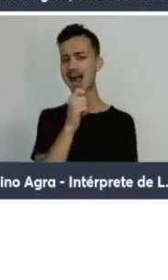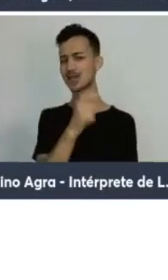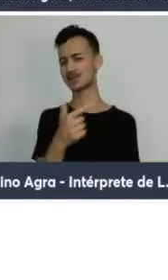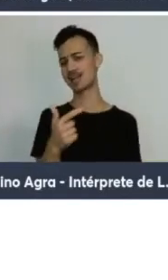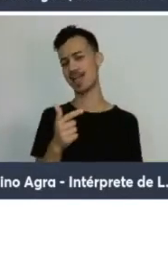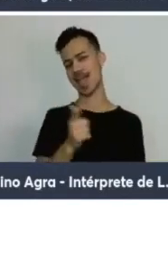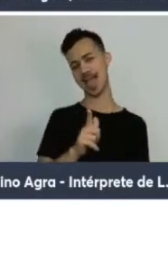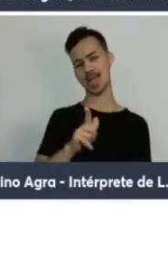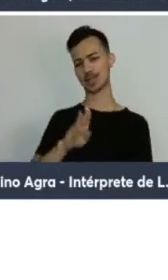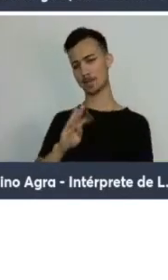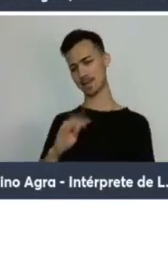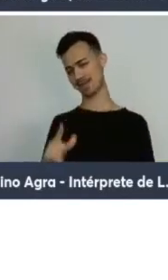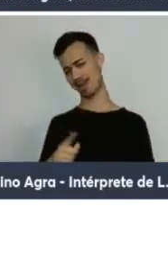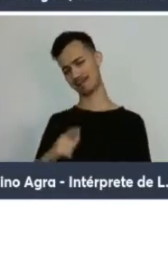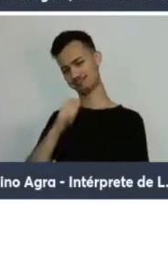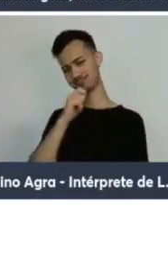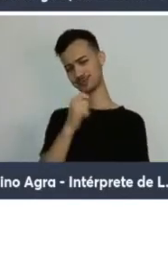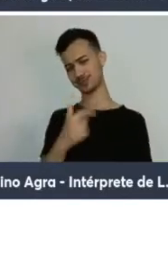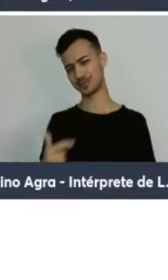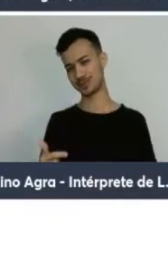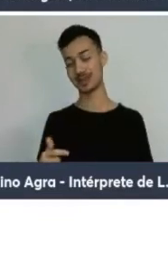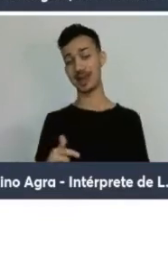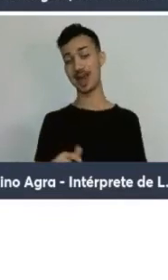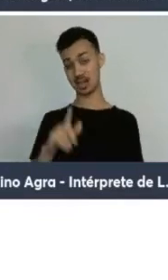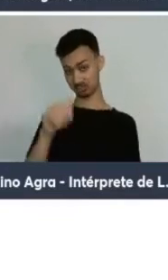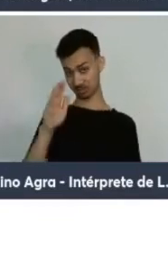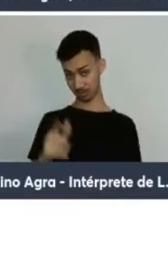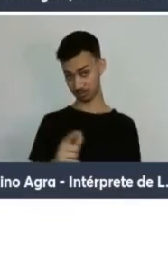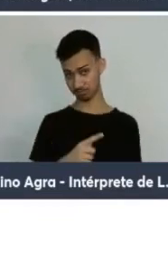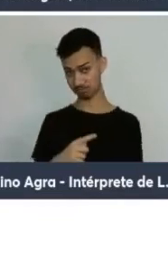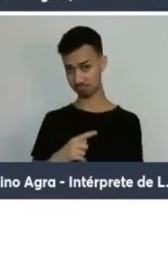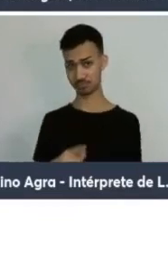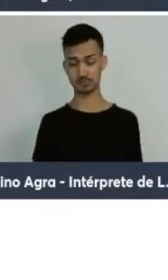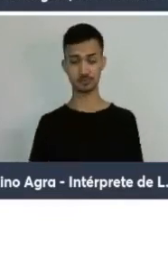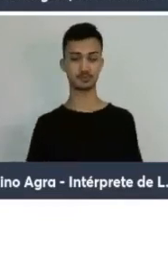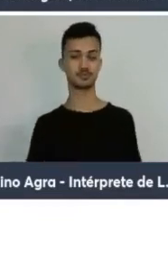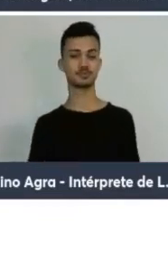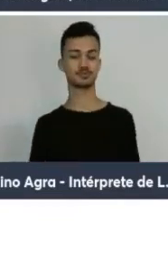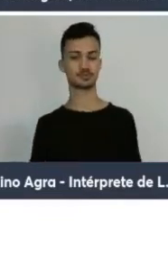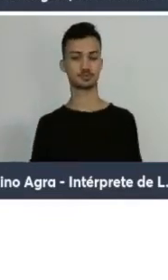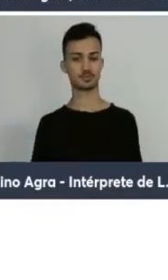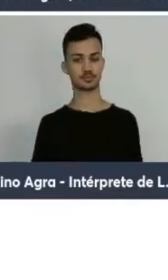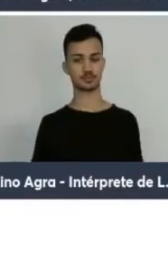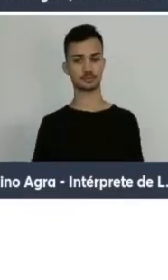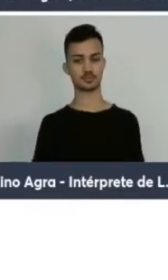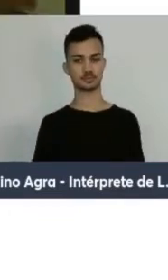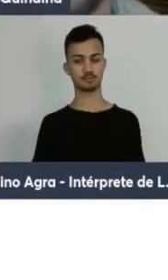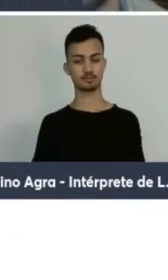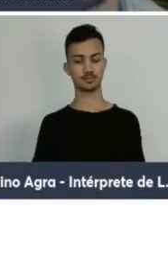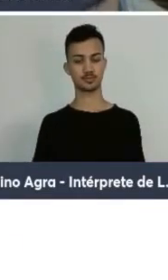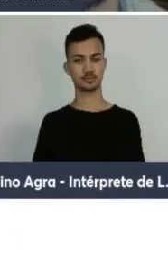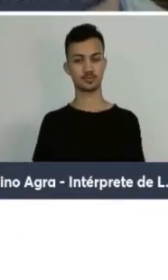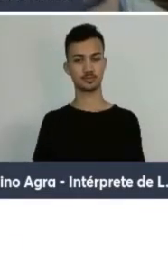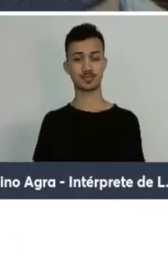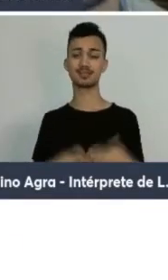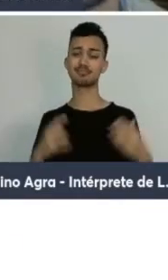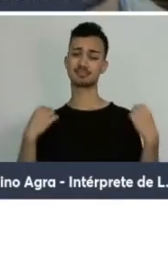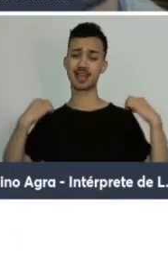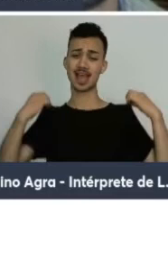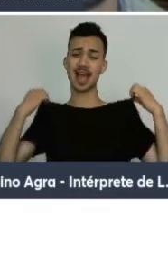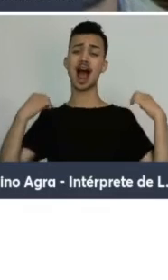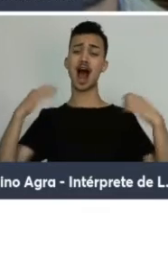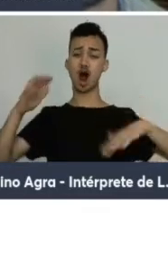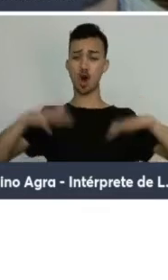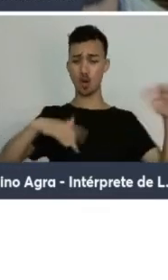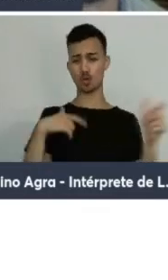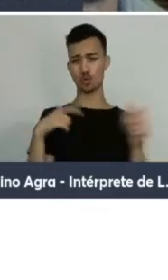esse nome, nesses espaços? Era uma coisa que já estava presente? Em alguns espaços, assim, eu lembro que